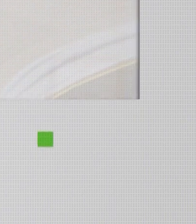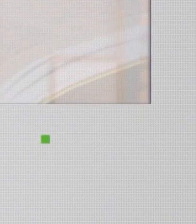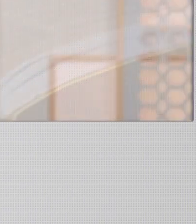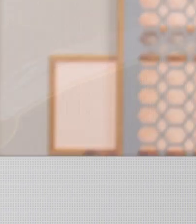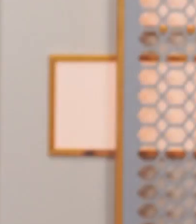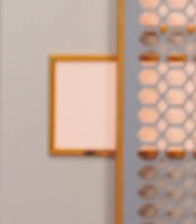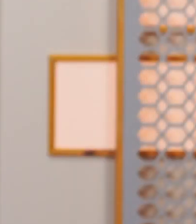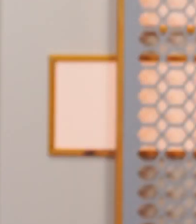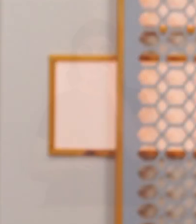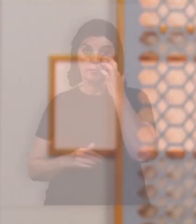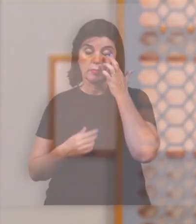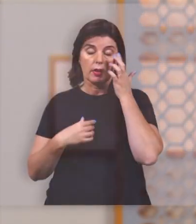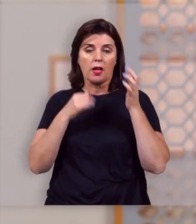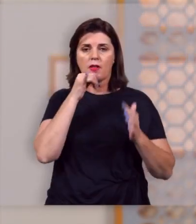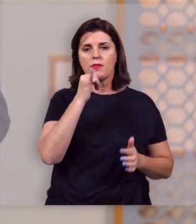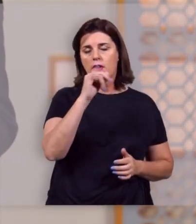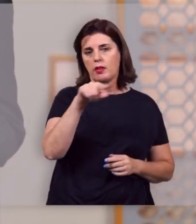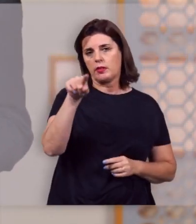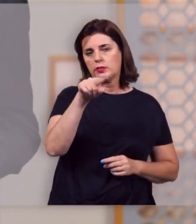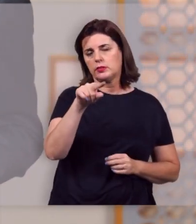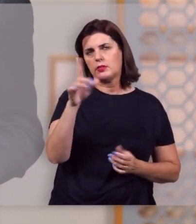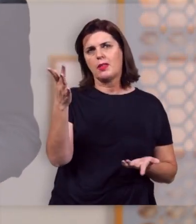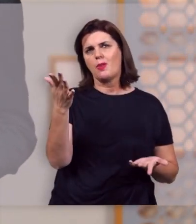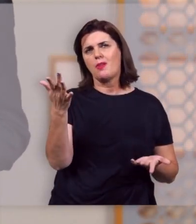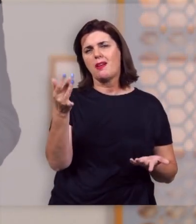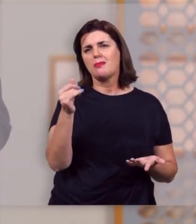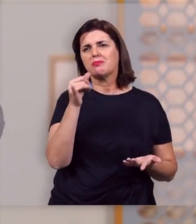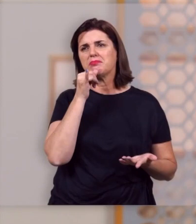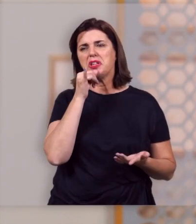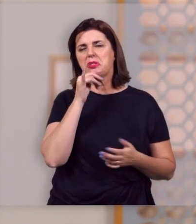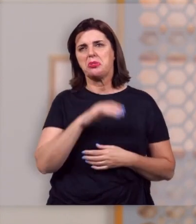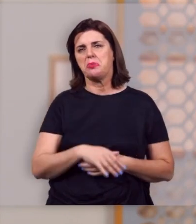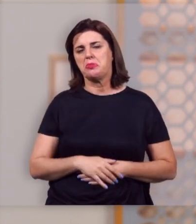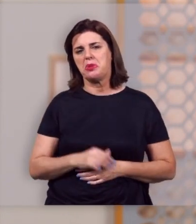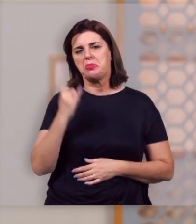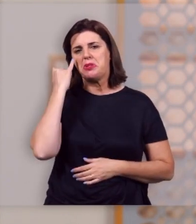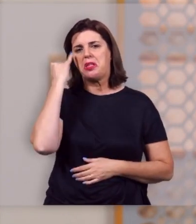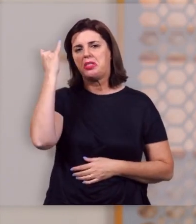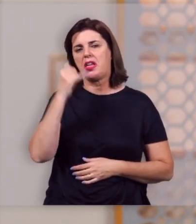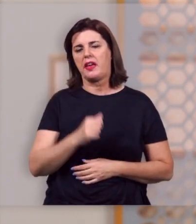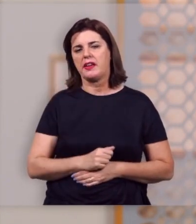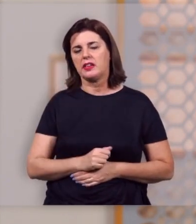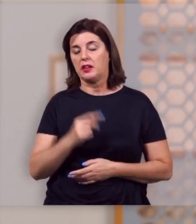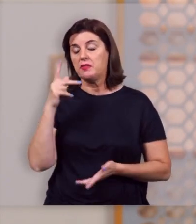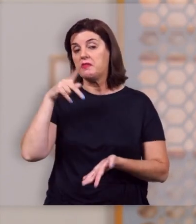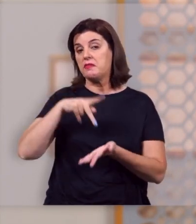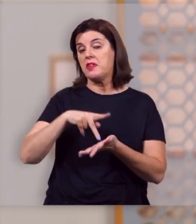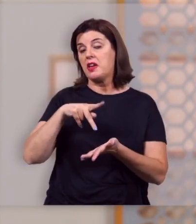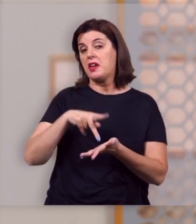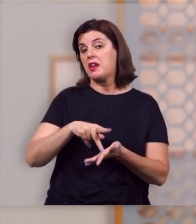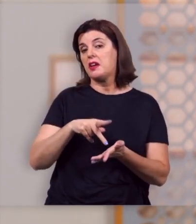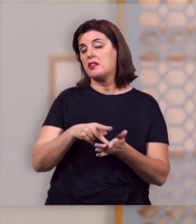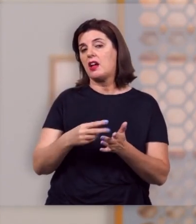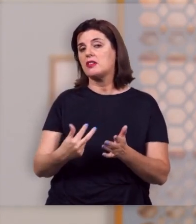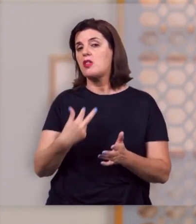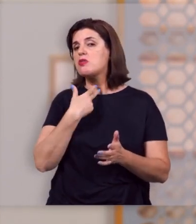propósito. O que eu tenho para lhe dizer não é uma mera hipótese, é um fato